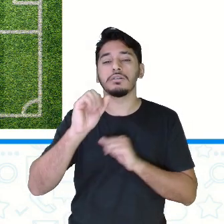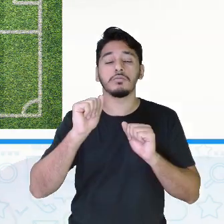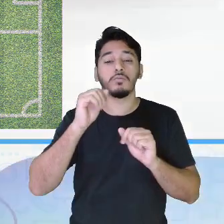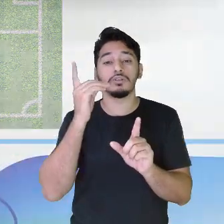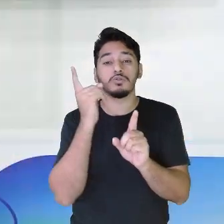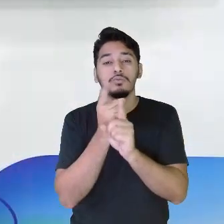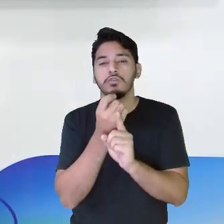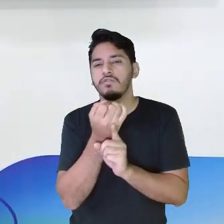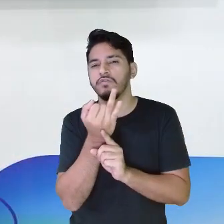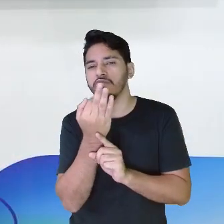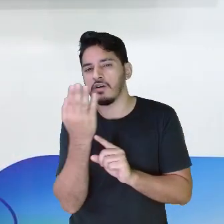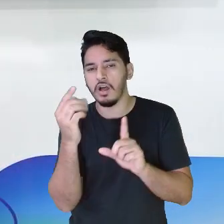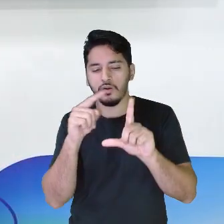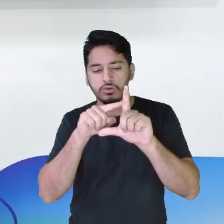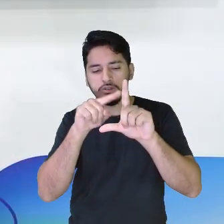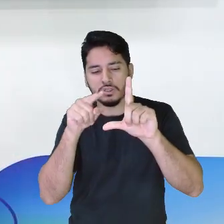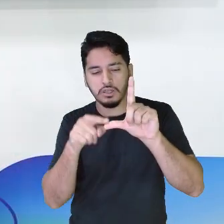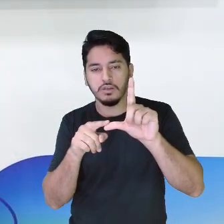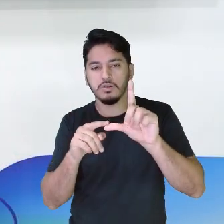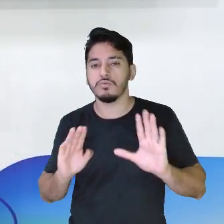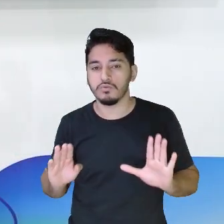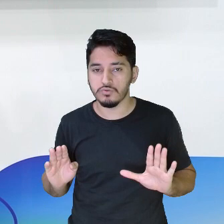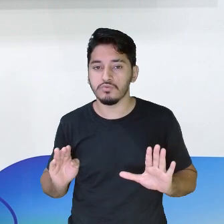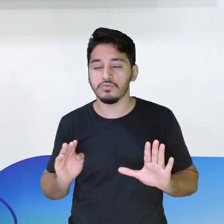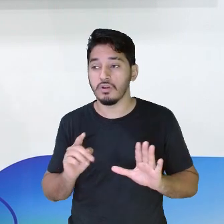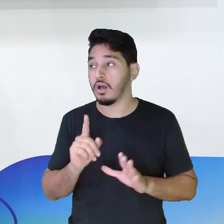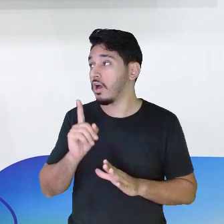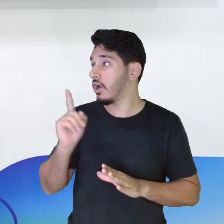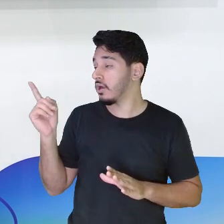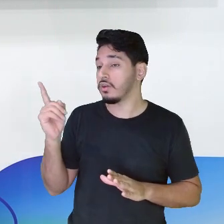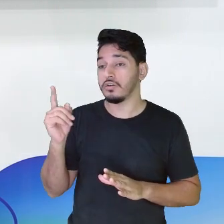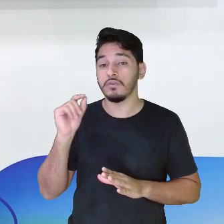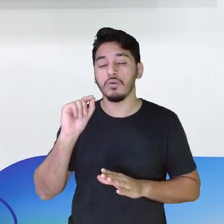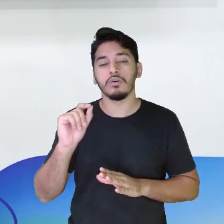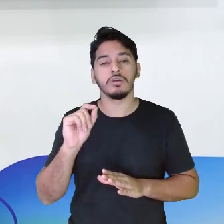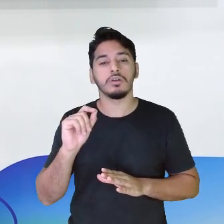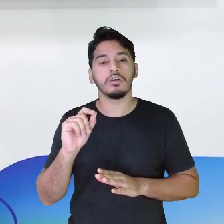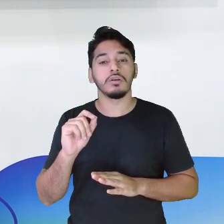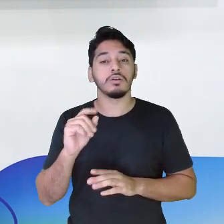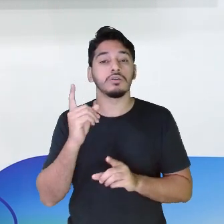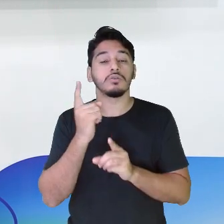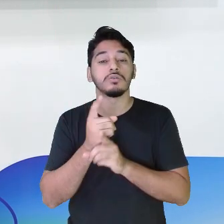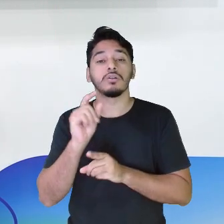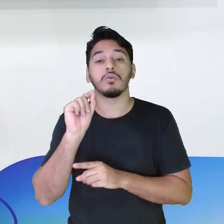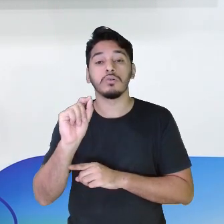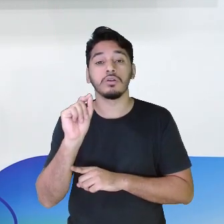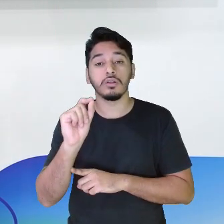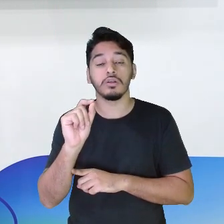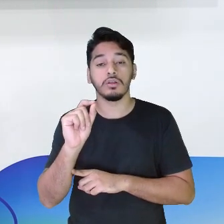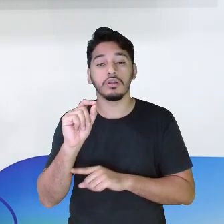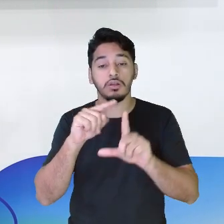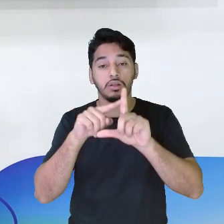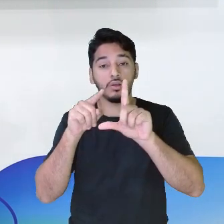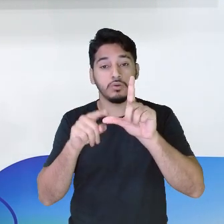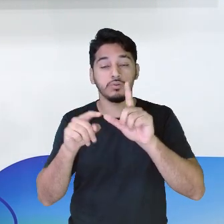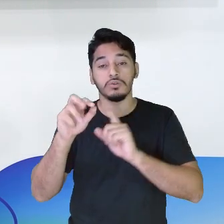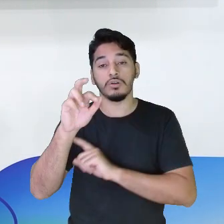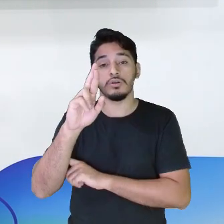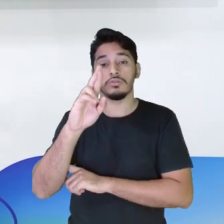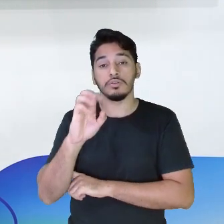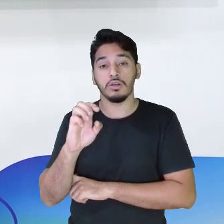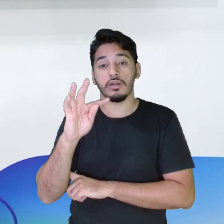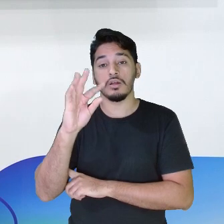encontrar diversos ângulos. Aqui eu vou encontrar especificamente ângulos retos,